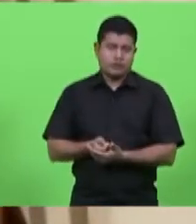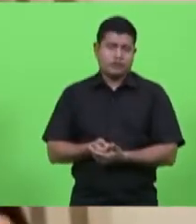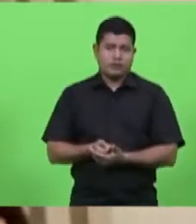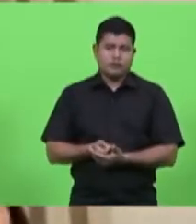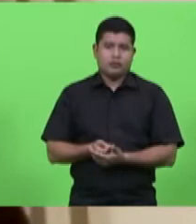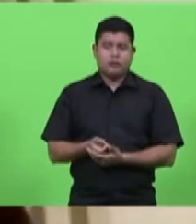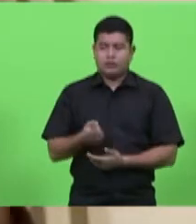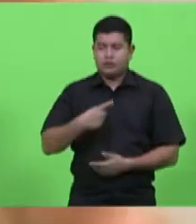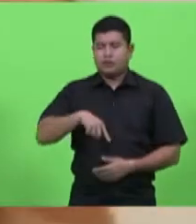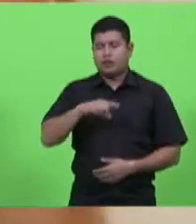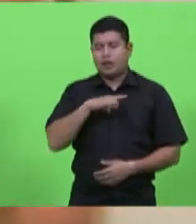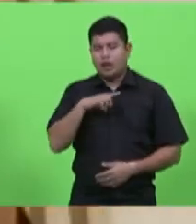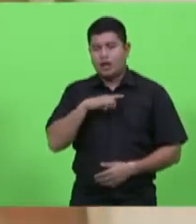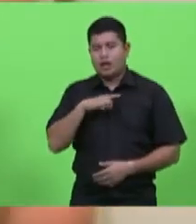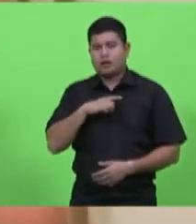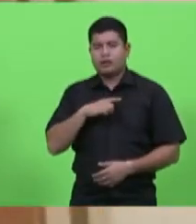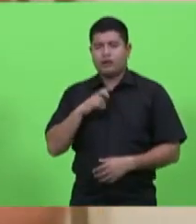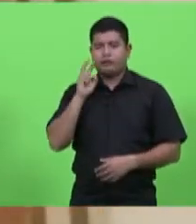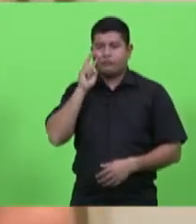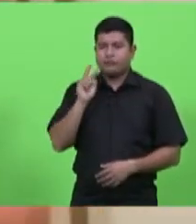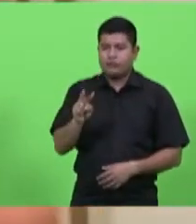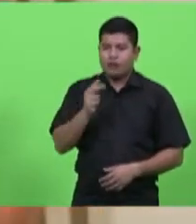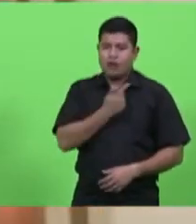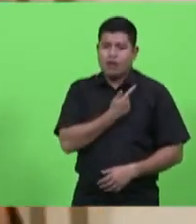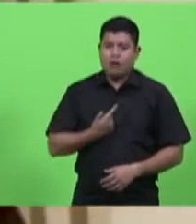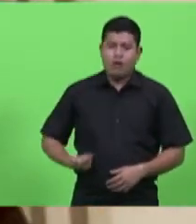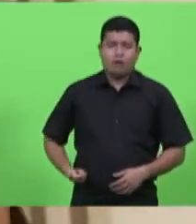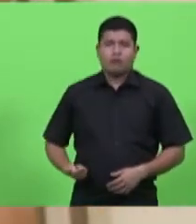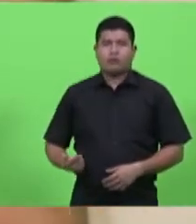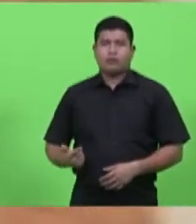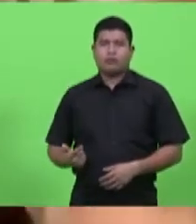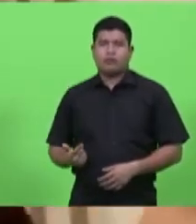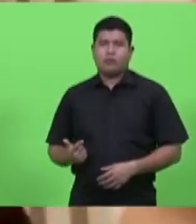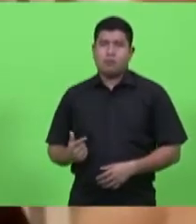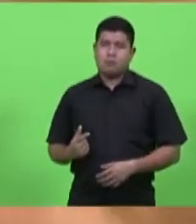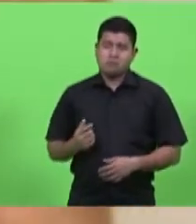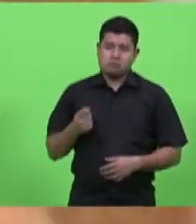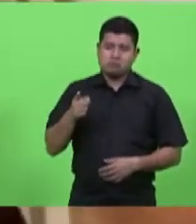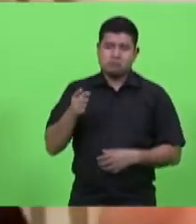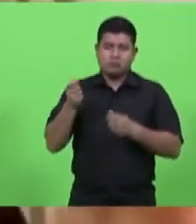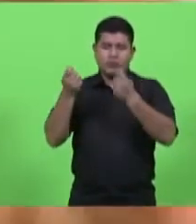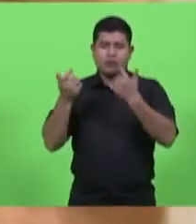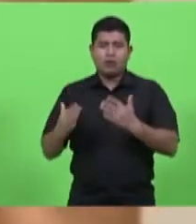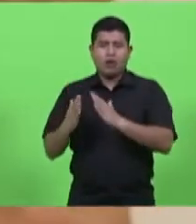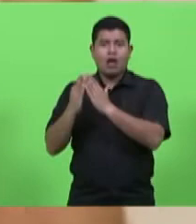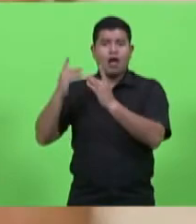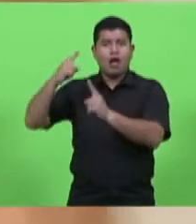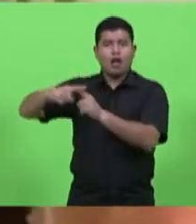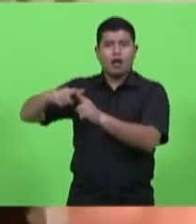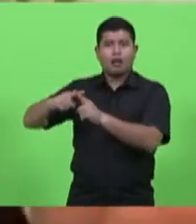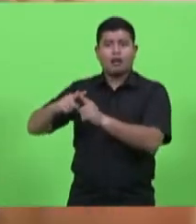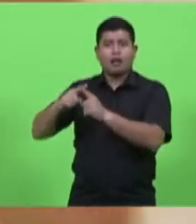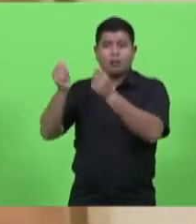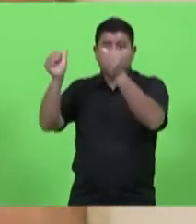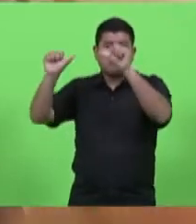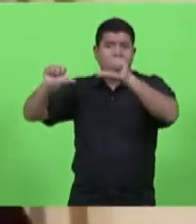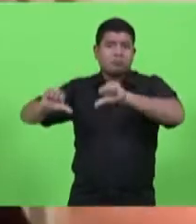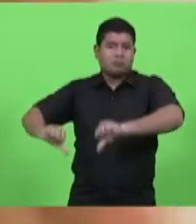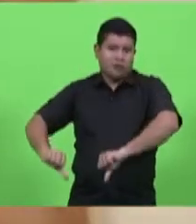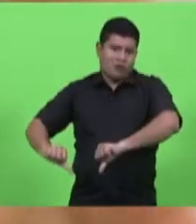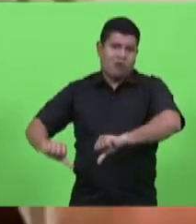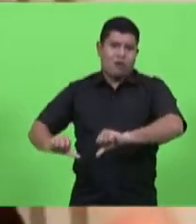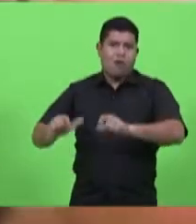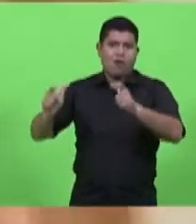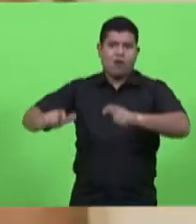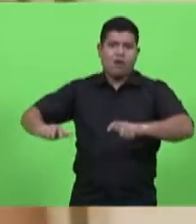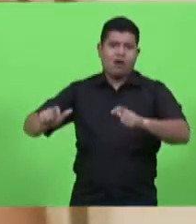temos visto que, por exemplo, o governador tem dito que, ou tem colocado que as igrejas são os piores lugares,